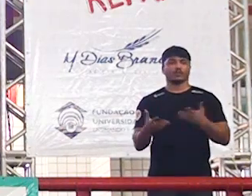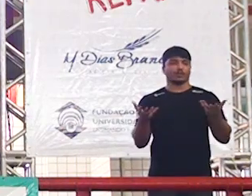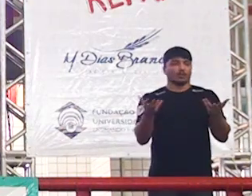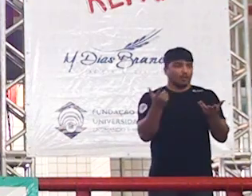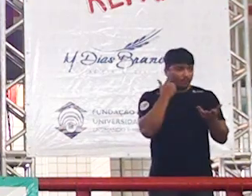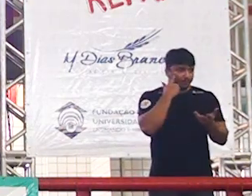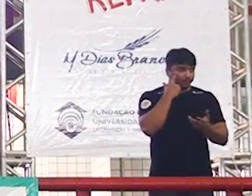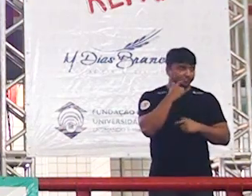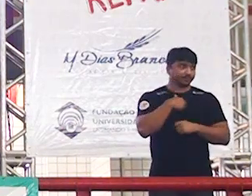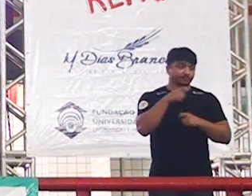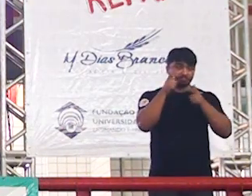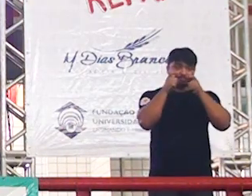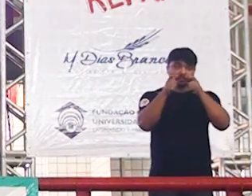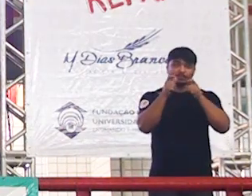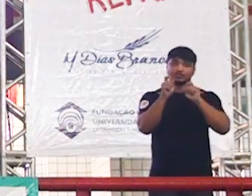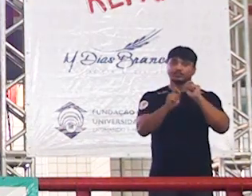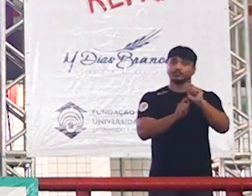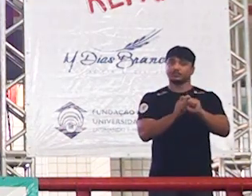Agora, seria interessante...